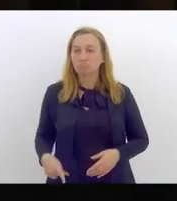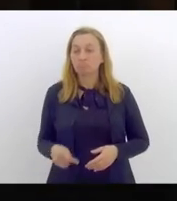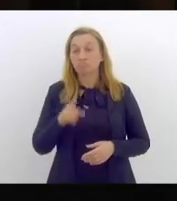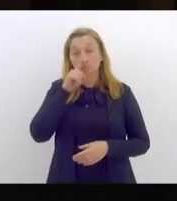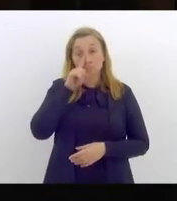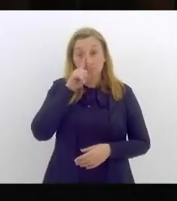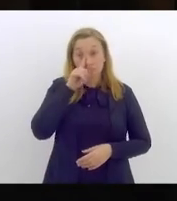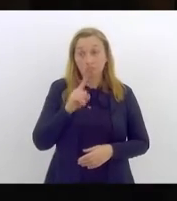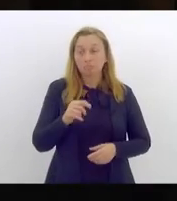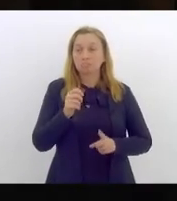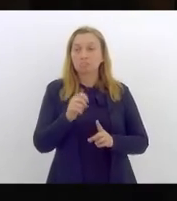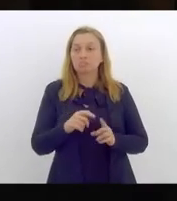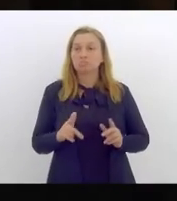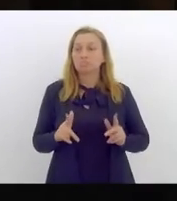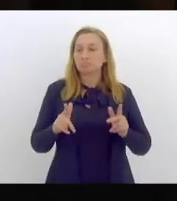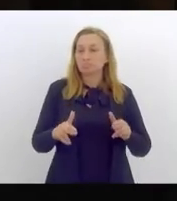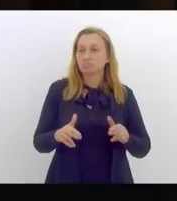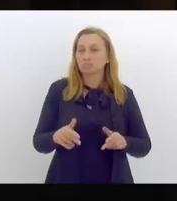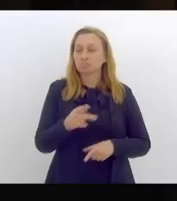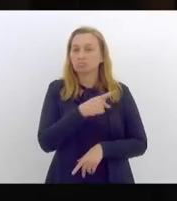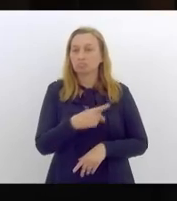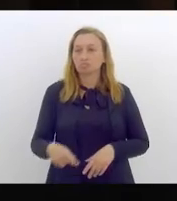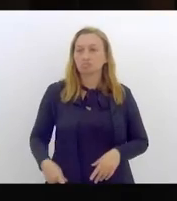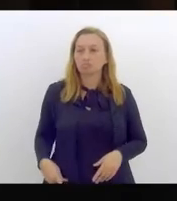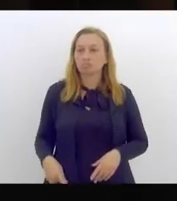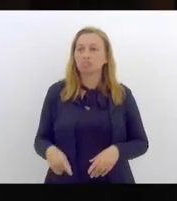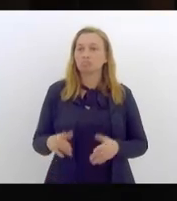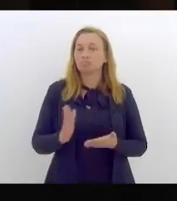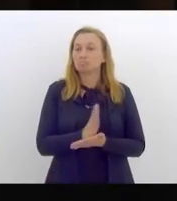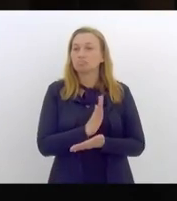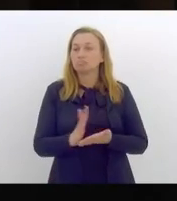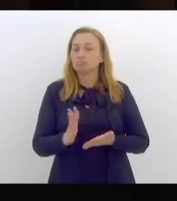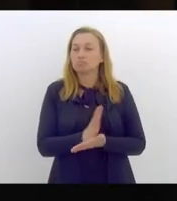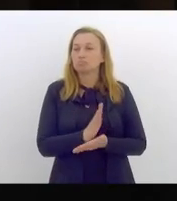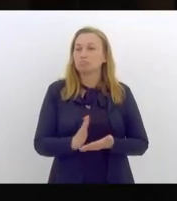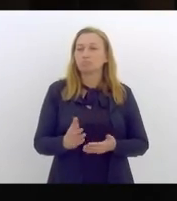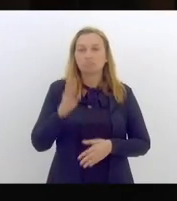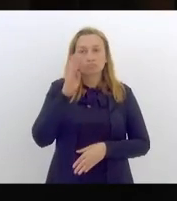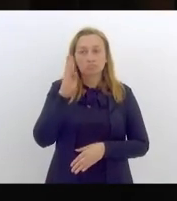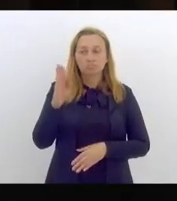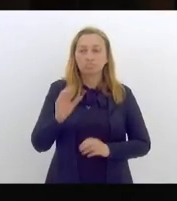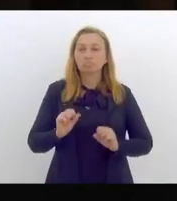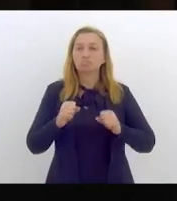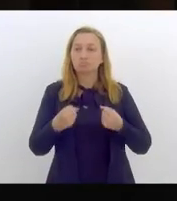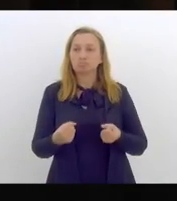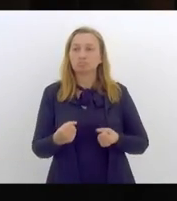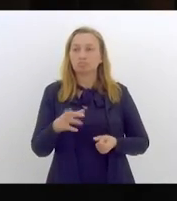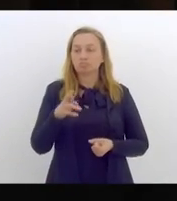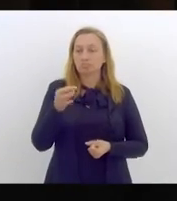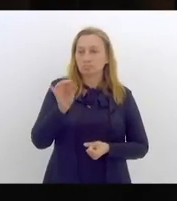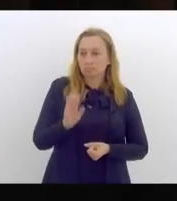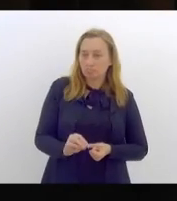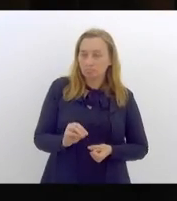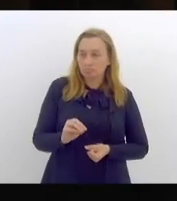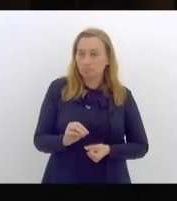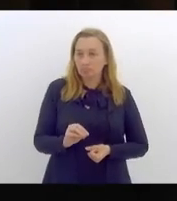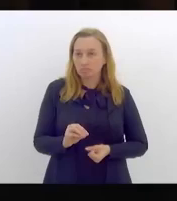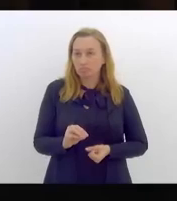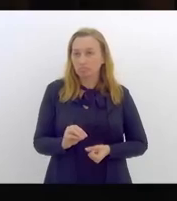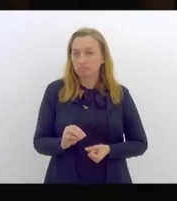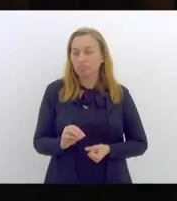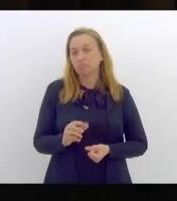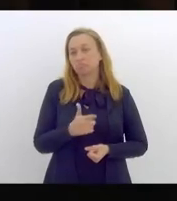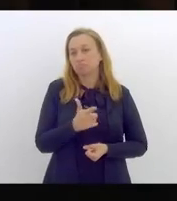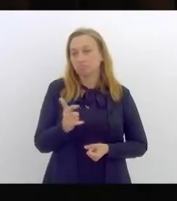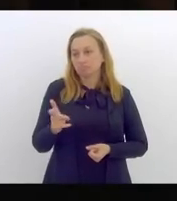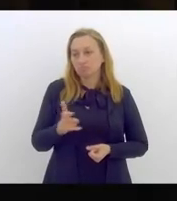contas, esse é o mesmo presidente que teve aí um dos seus principais defensores, Roberto Jefferson,